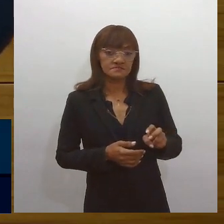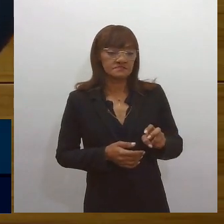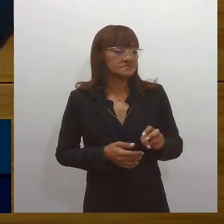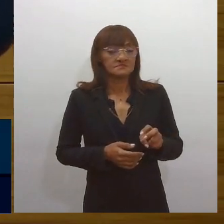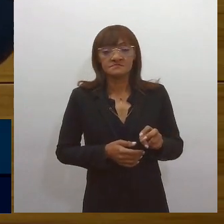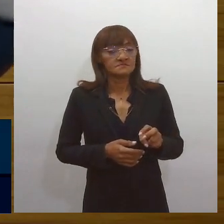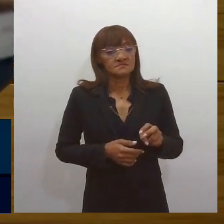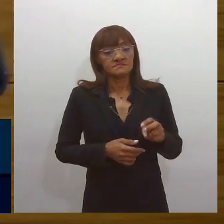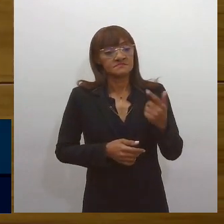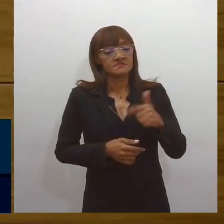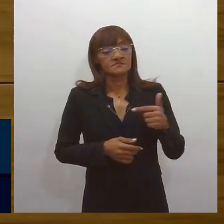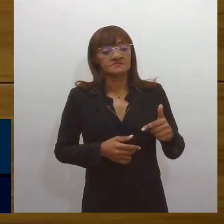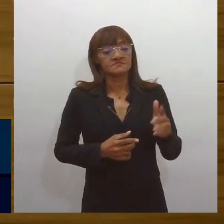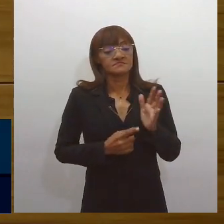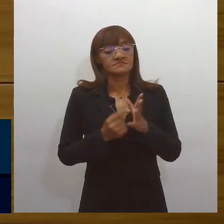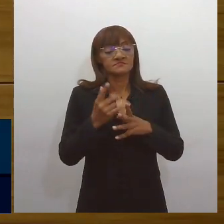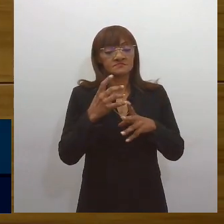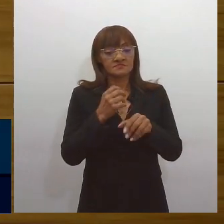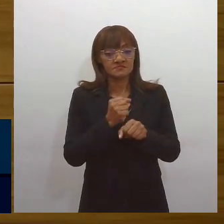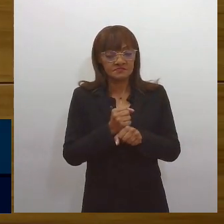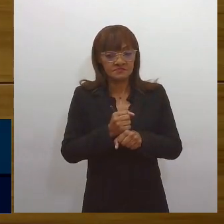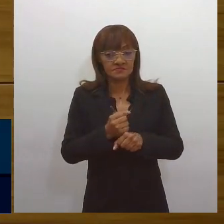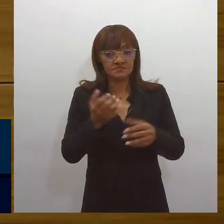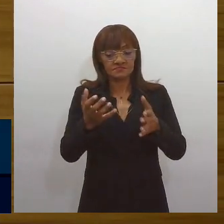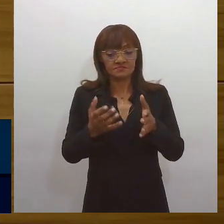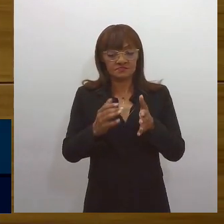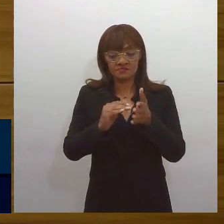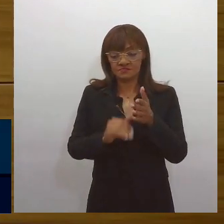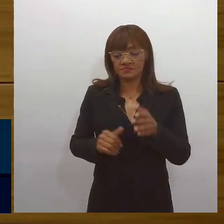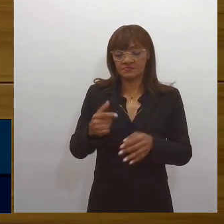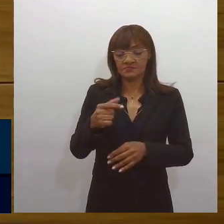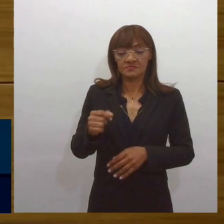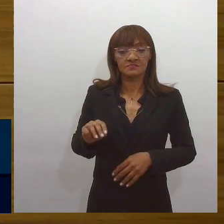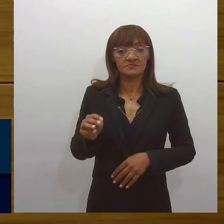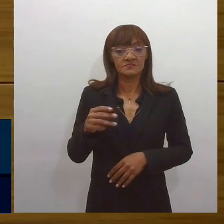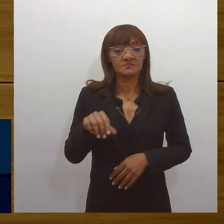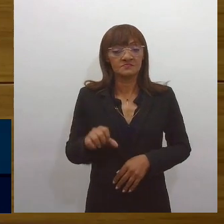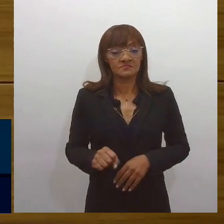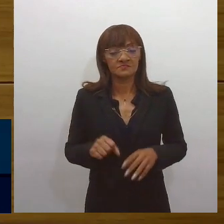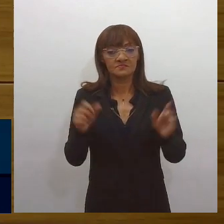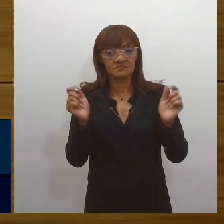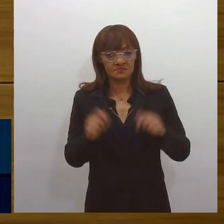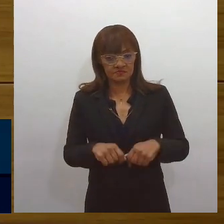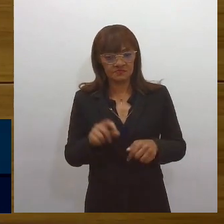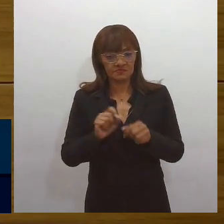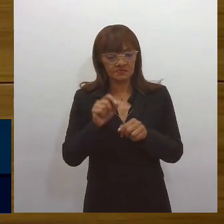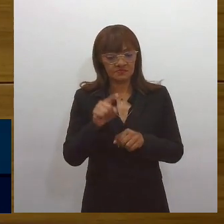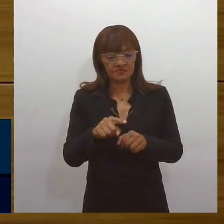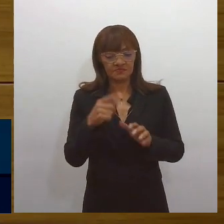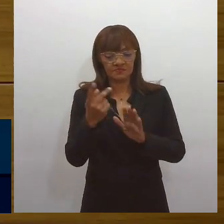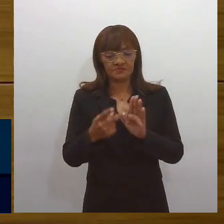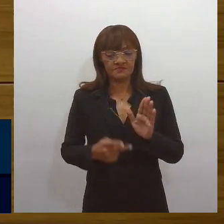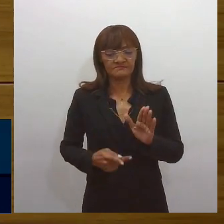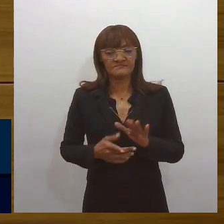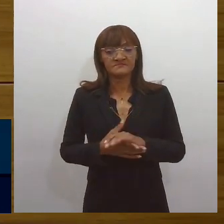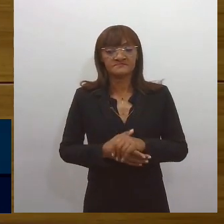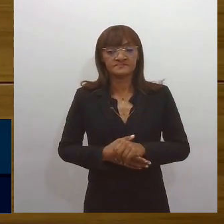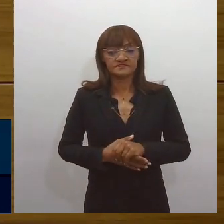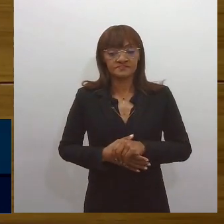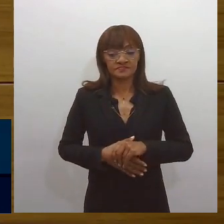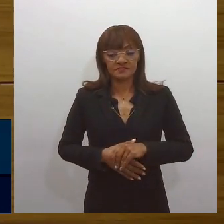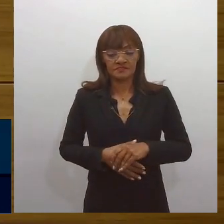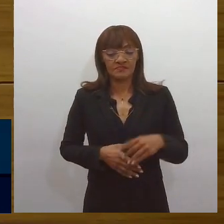os 20 milhões do orçamento nacional para poder fazer esse projeto que repito quando a obra é